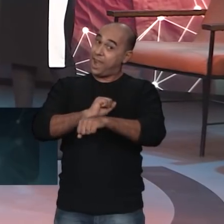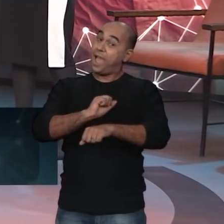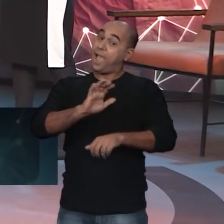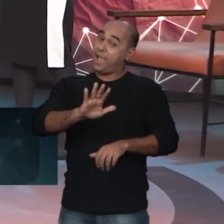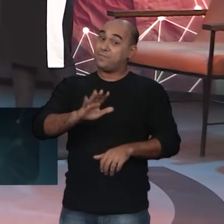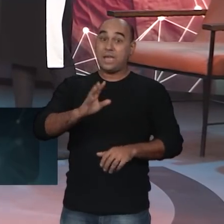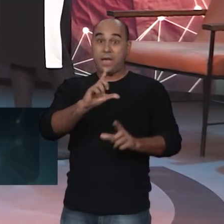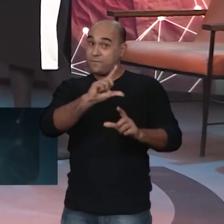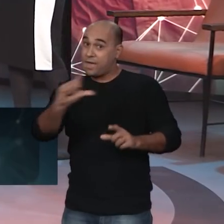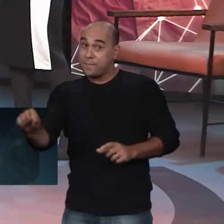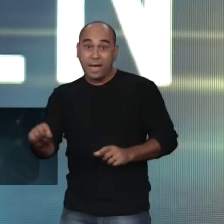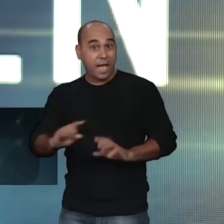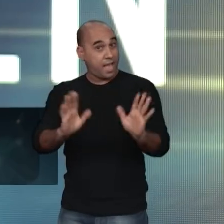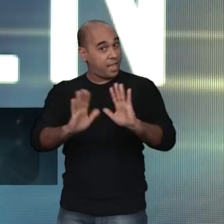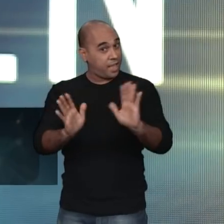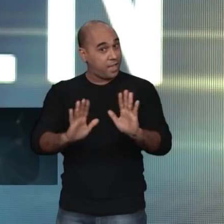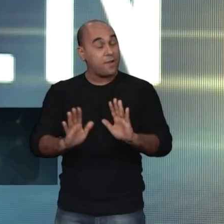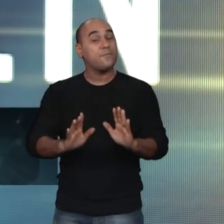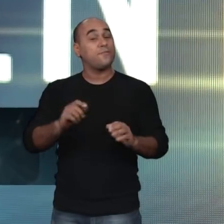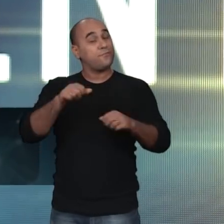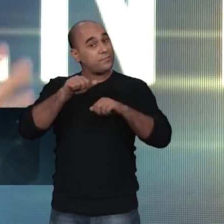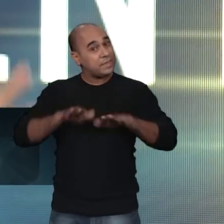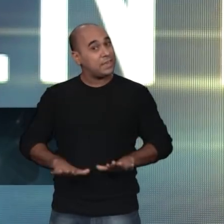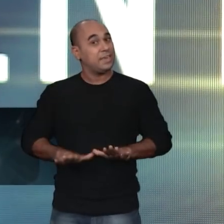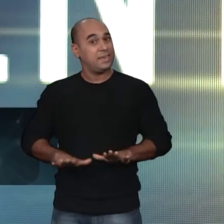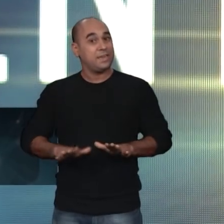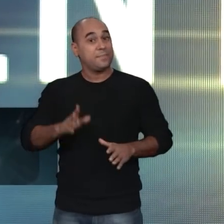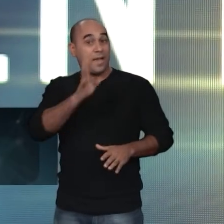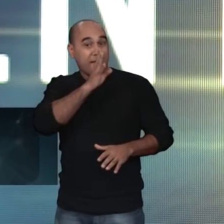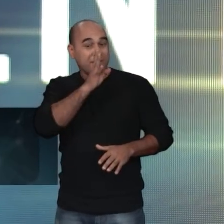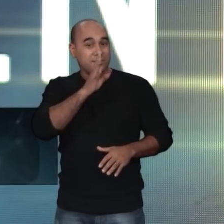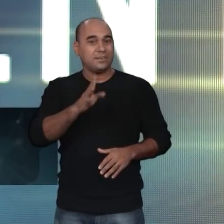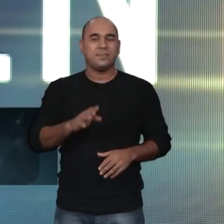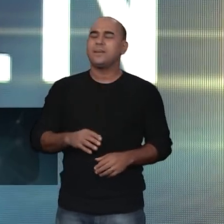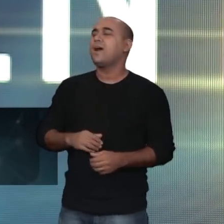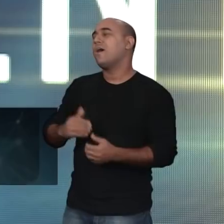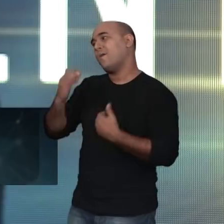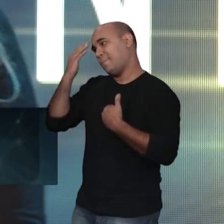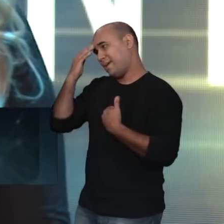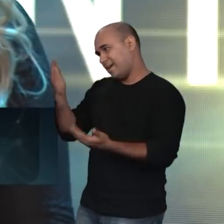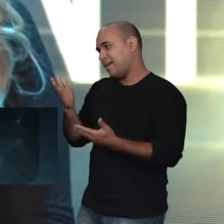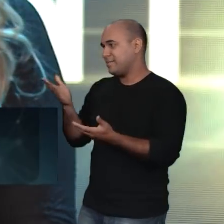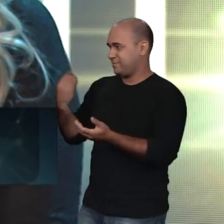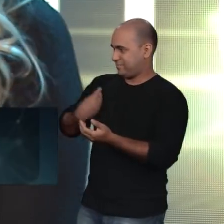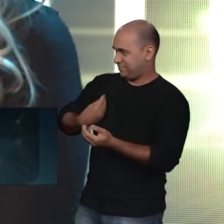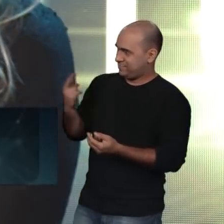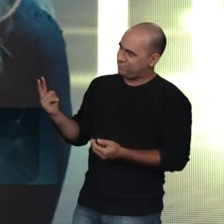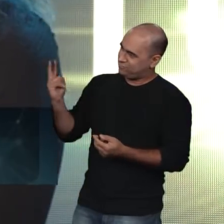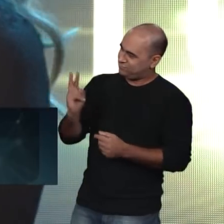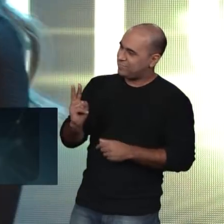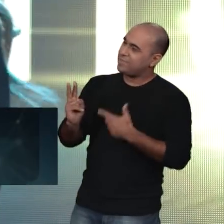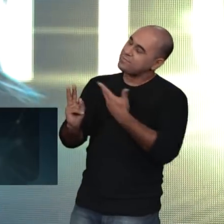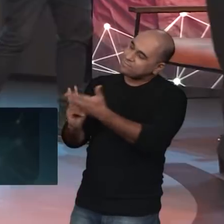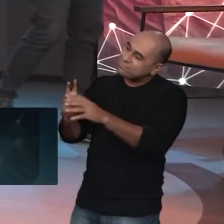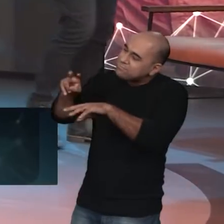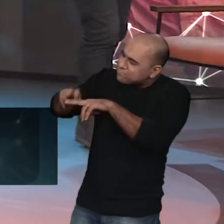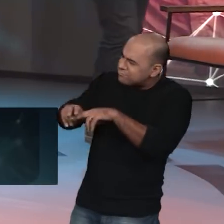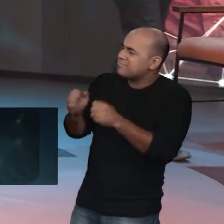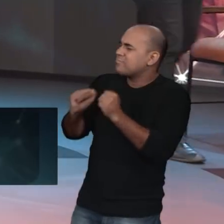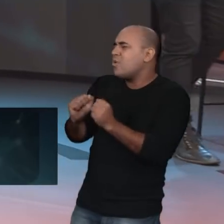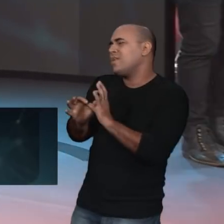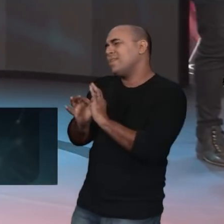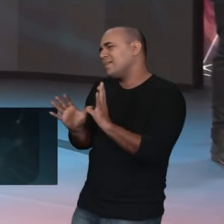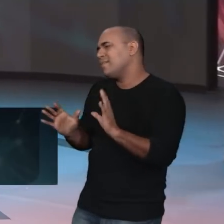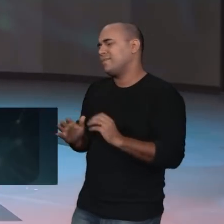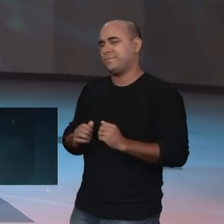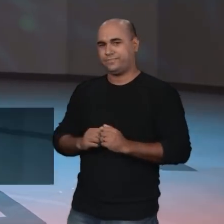mesmo. Então eu vou pedir para vocês ficarem aqui à vontade. Obrigado. Daqui a pouco a gente chama vocês com essa primeira música, tá Podem bom? sentar aí e tomem uma aguinha. Isso. E agora nós